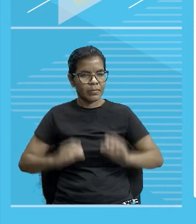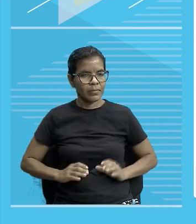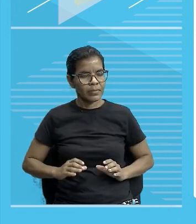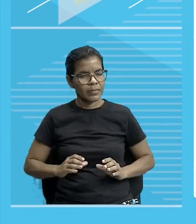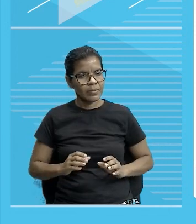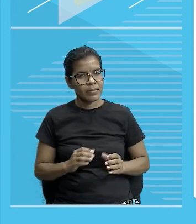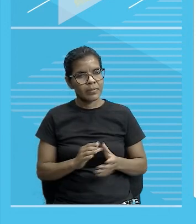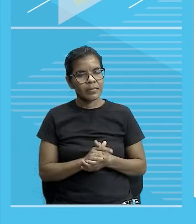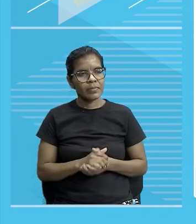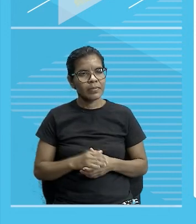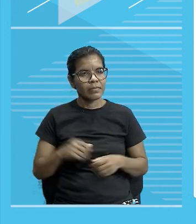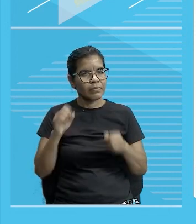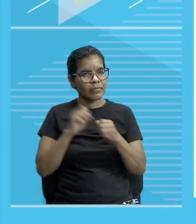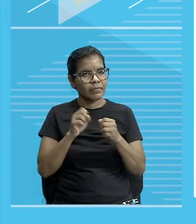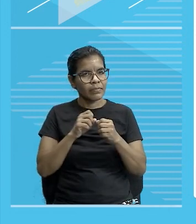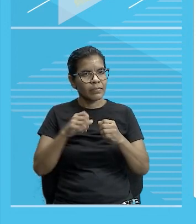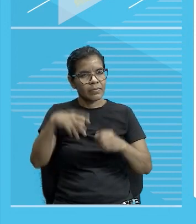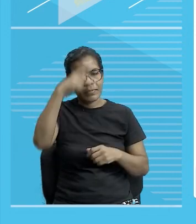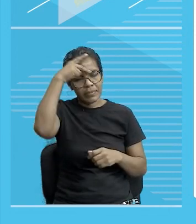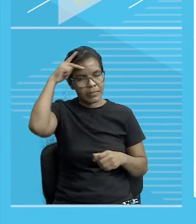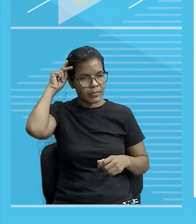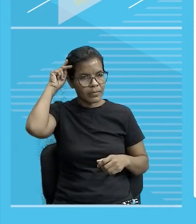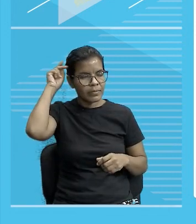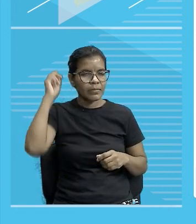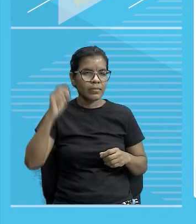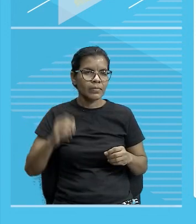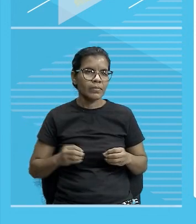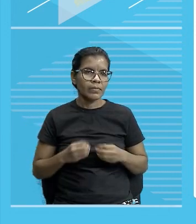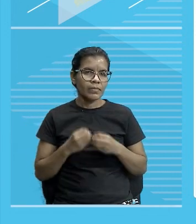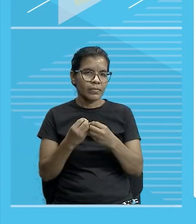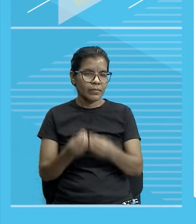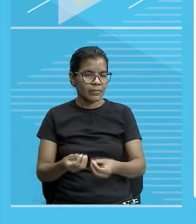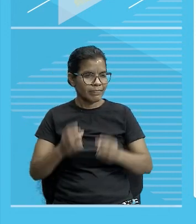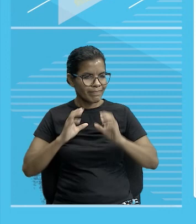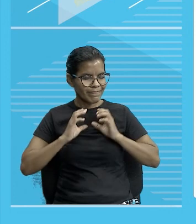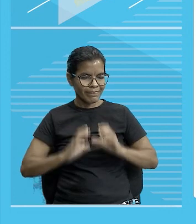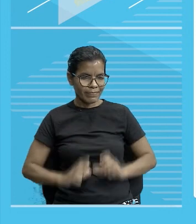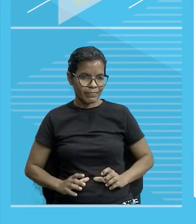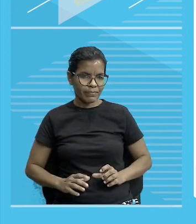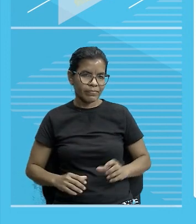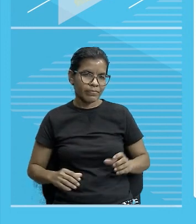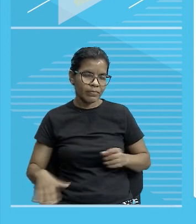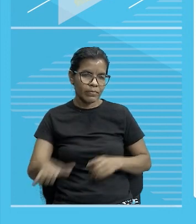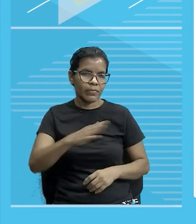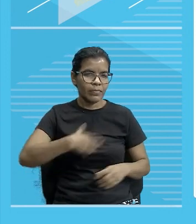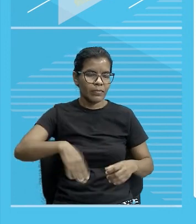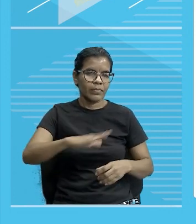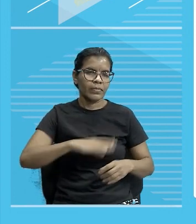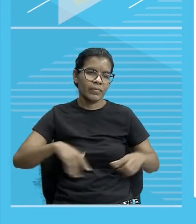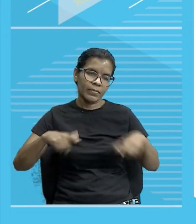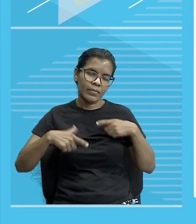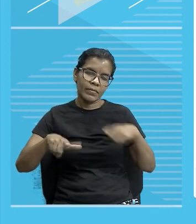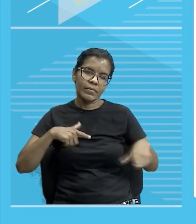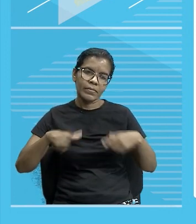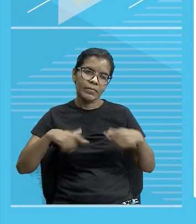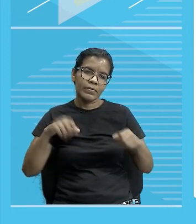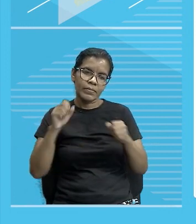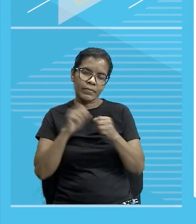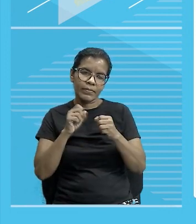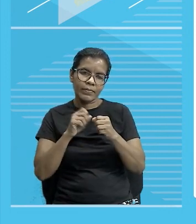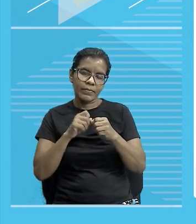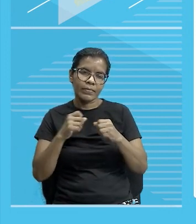pessoas fazer com que as pessoas se comportem no ambiente de trabalho se faz